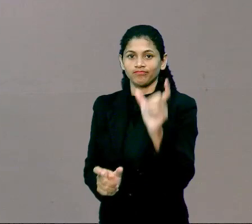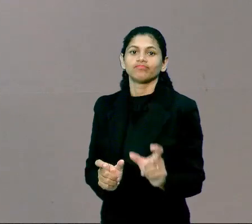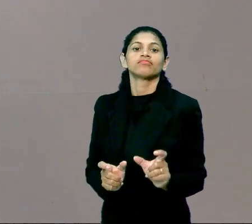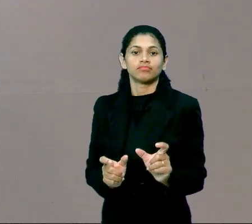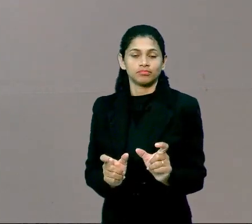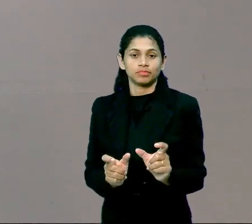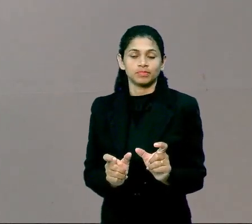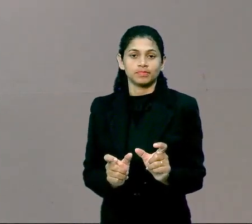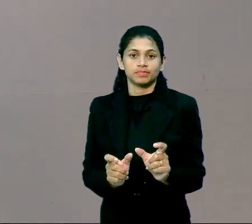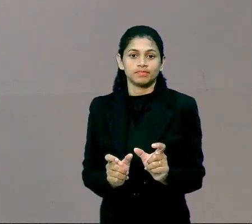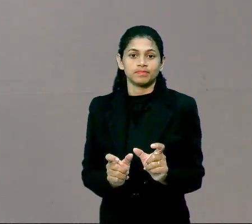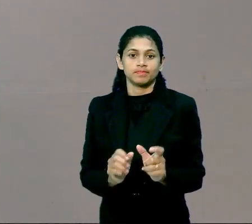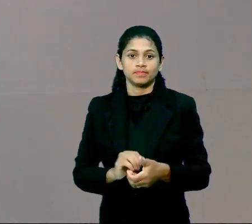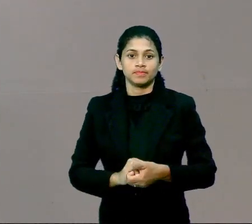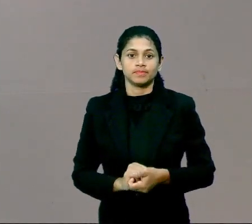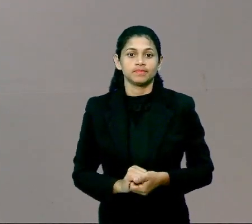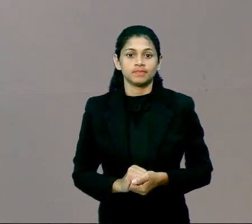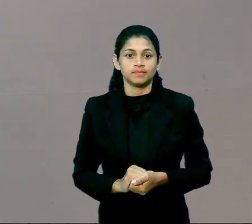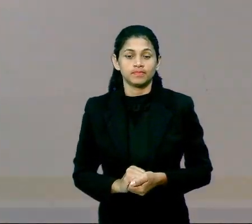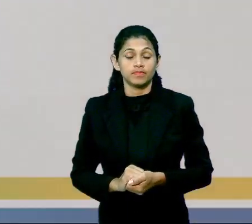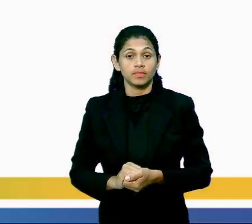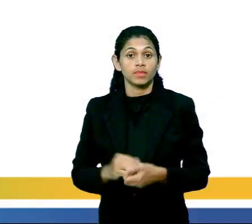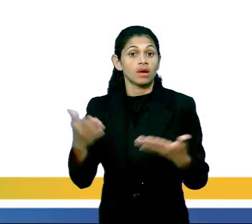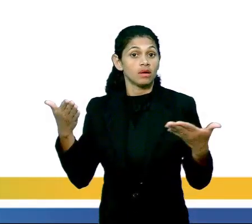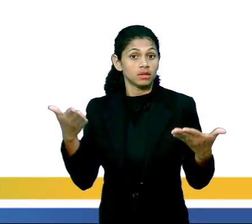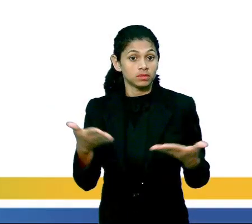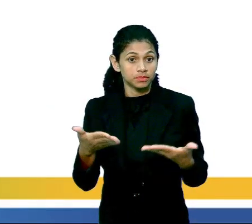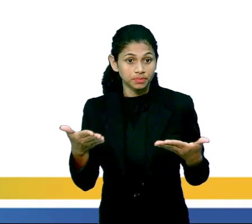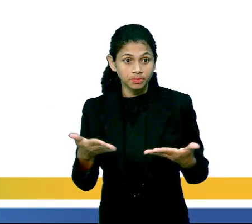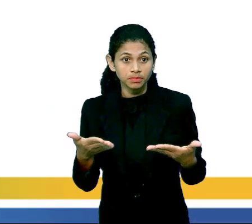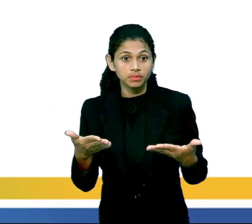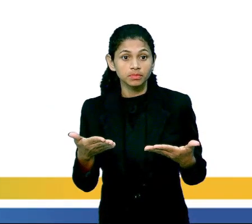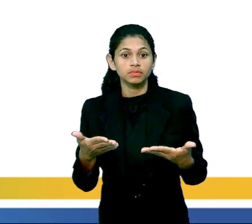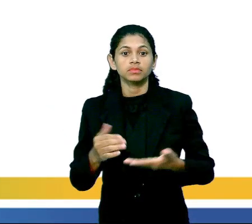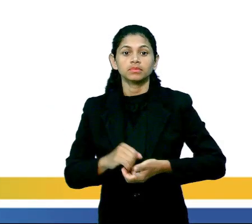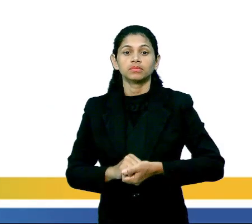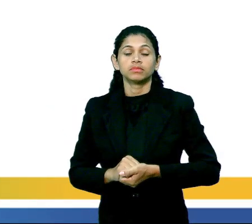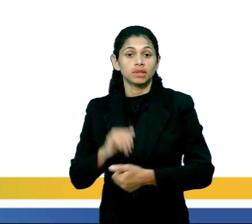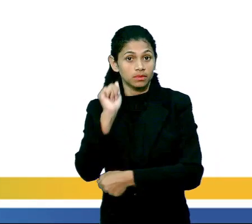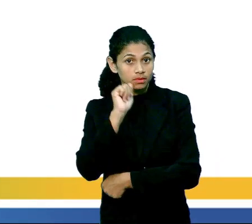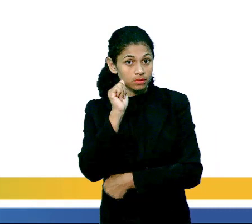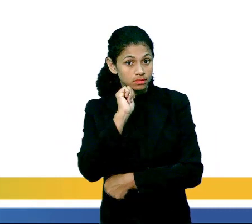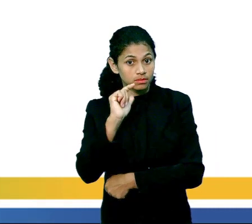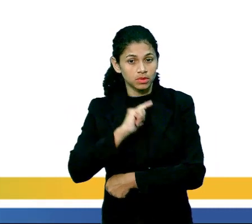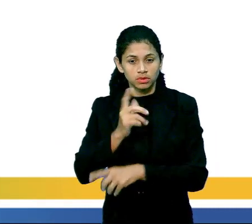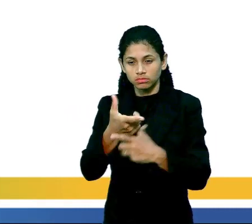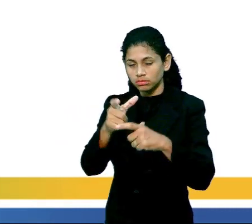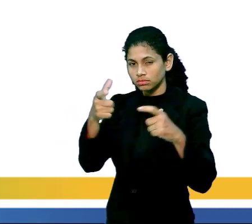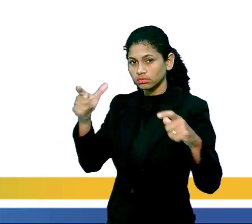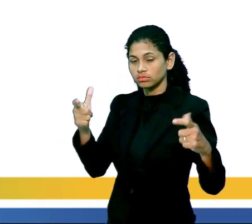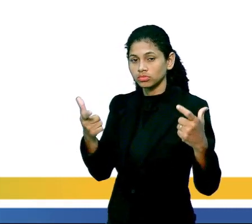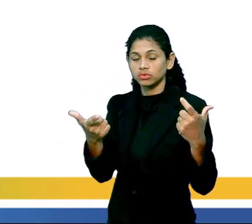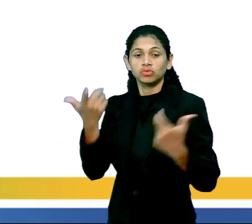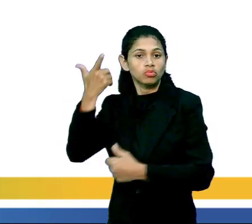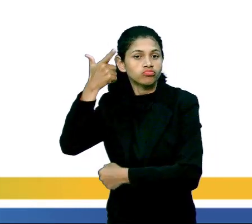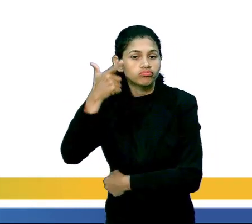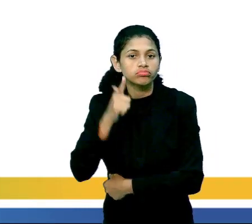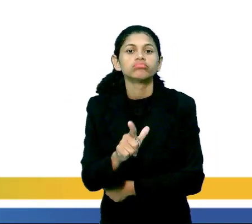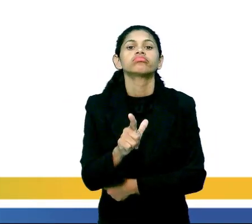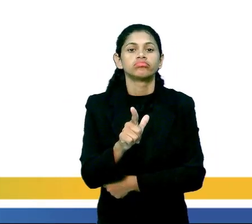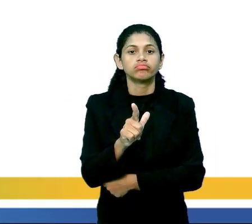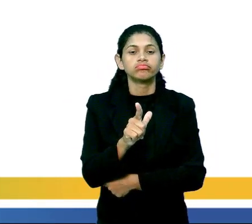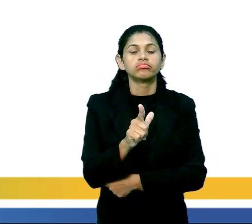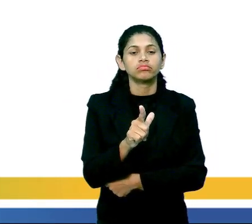fazer aquele enriquecimento de vocabulário atualmente, beleza? Então, odiernamente, as mulheres têm ampliado suas conquistas e